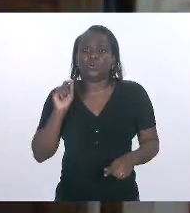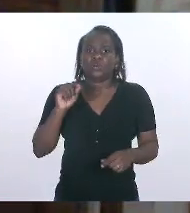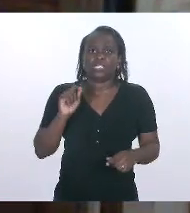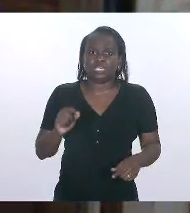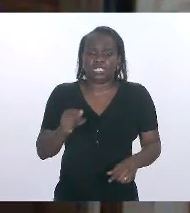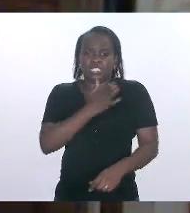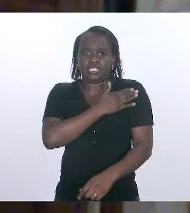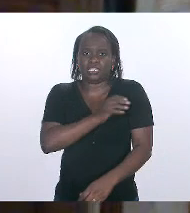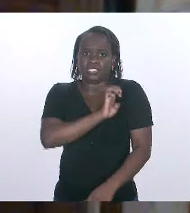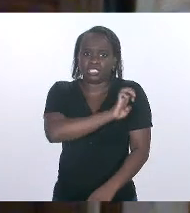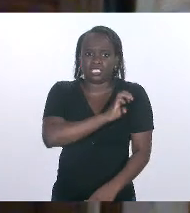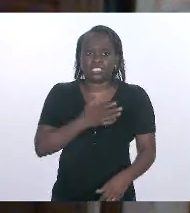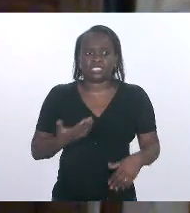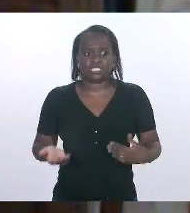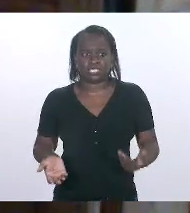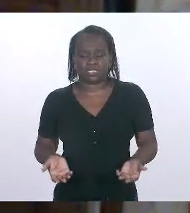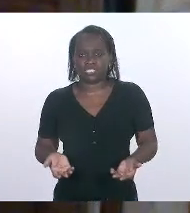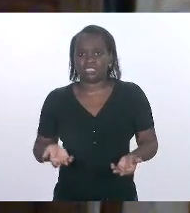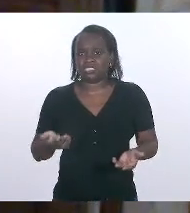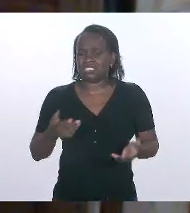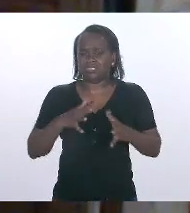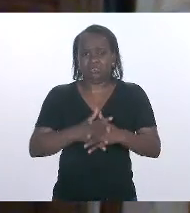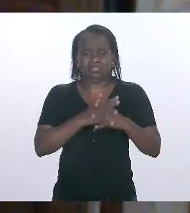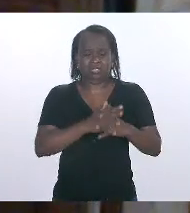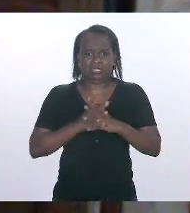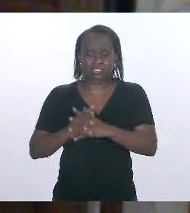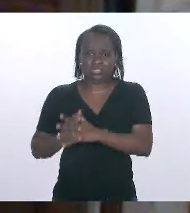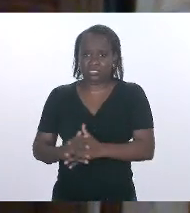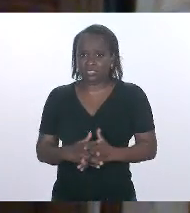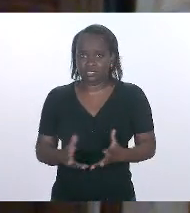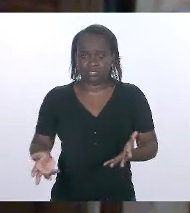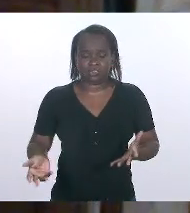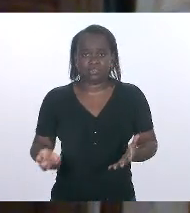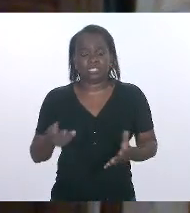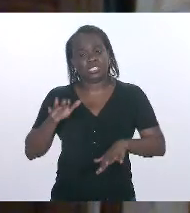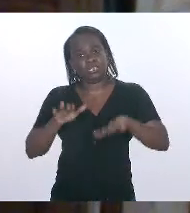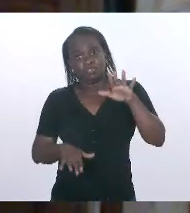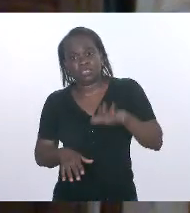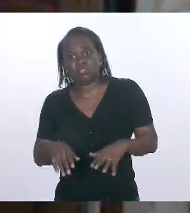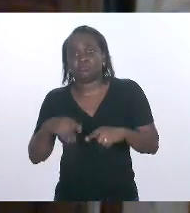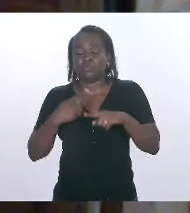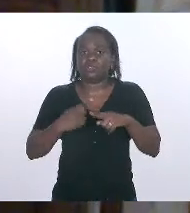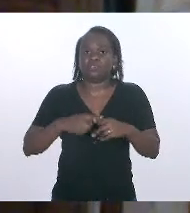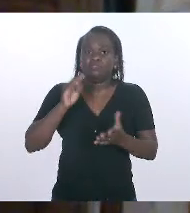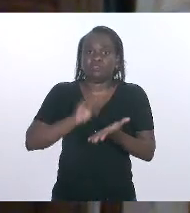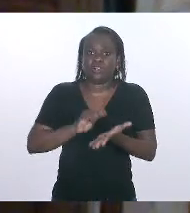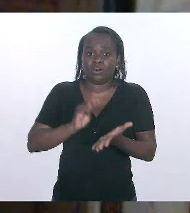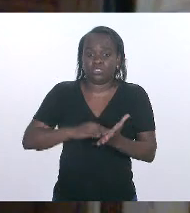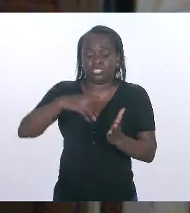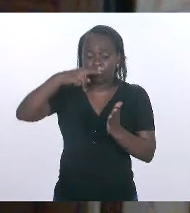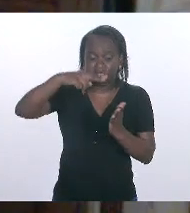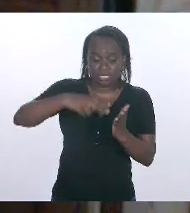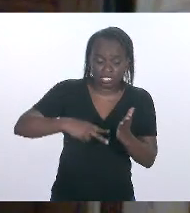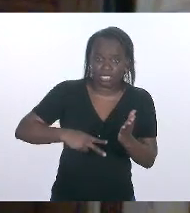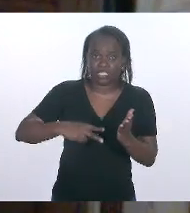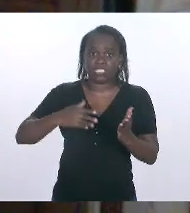é esquerda. Uma confusão, talvez por falta de